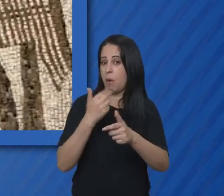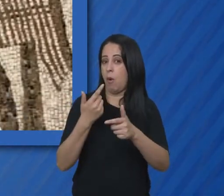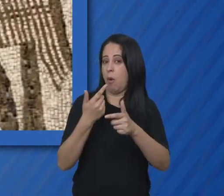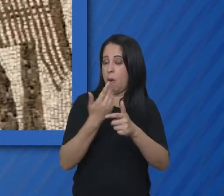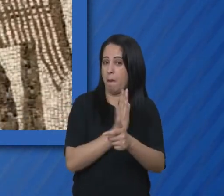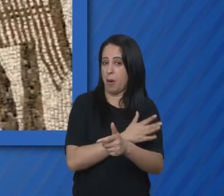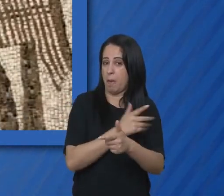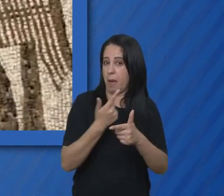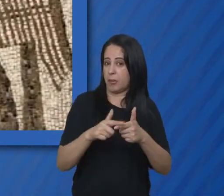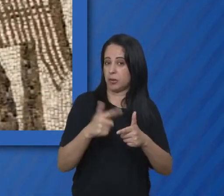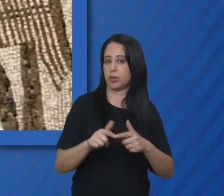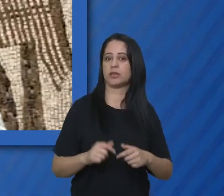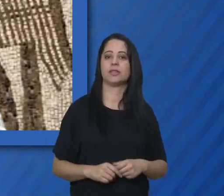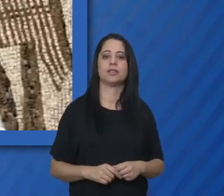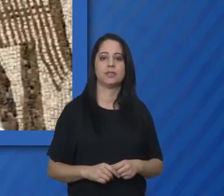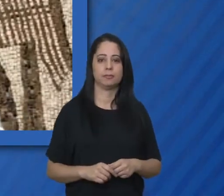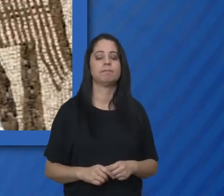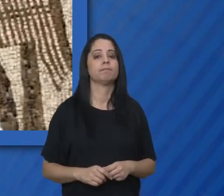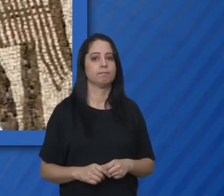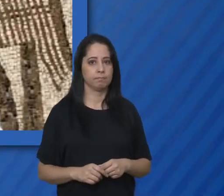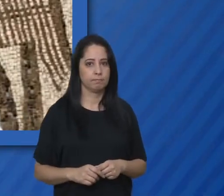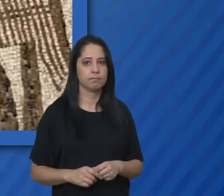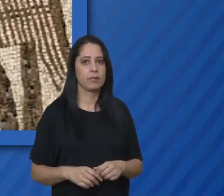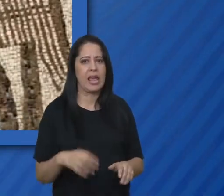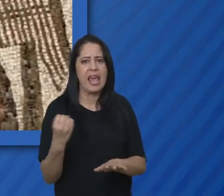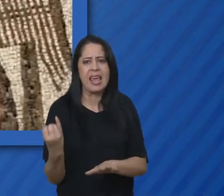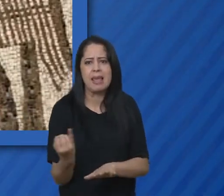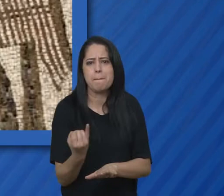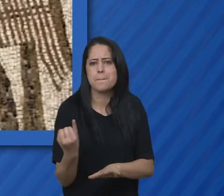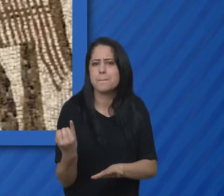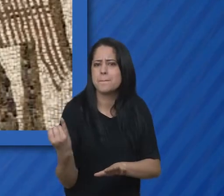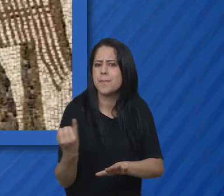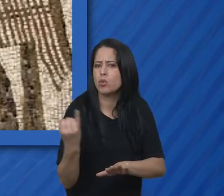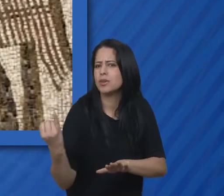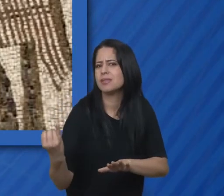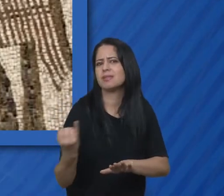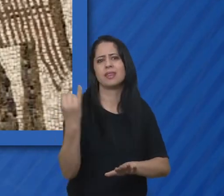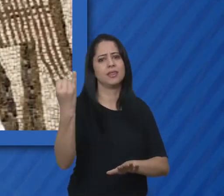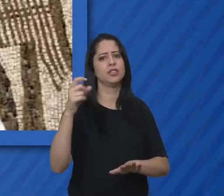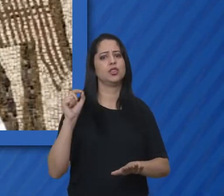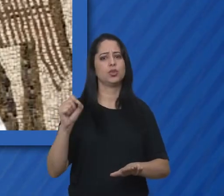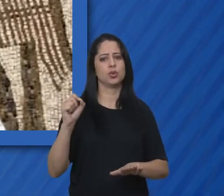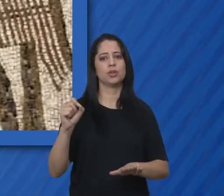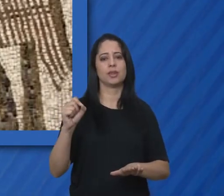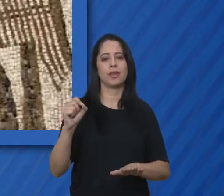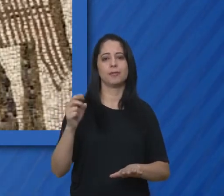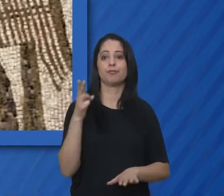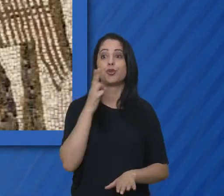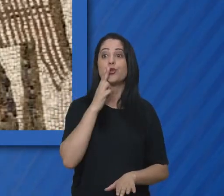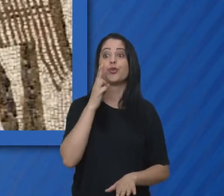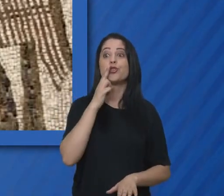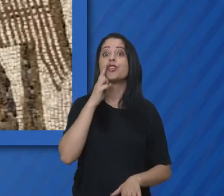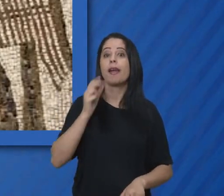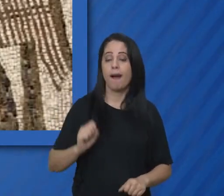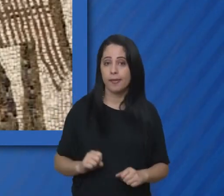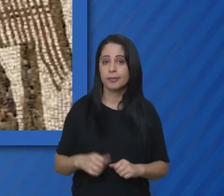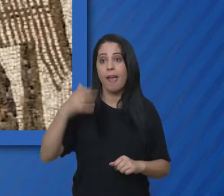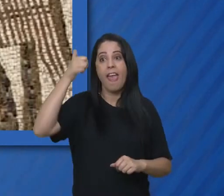alarmante. Uma outra coisa que é extremamente impactante e importante é o maldito